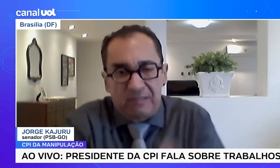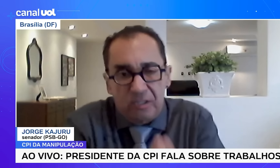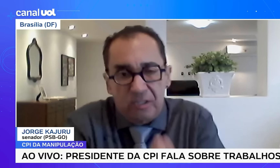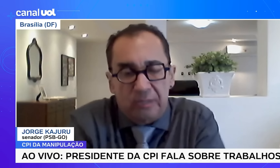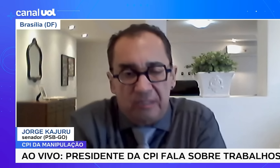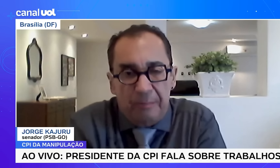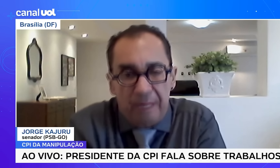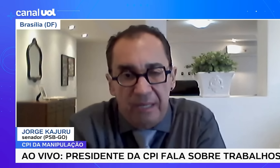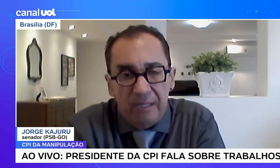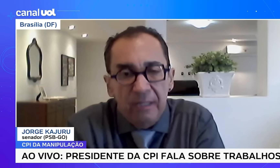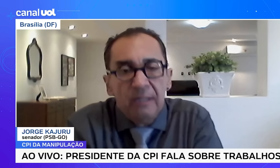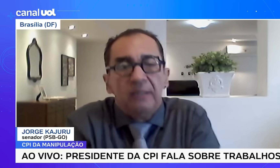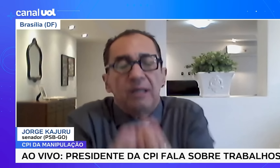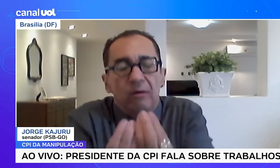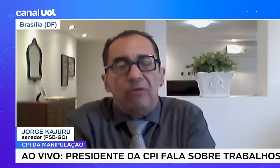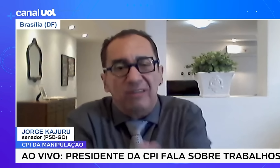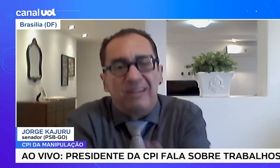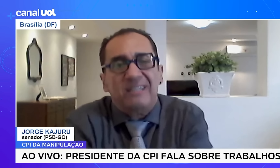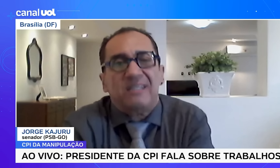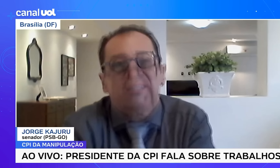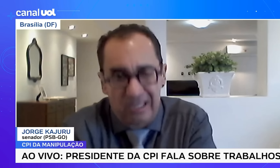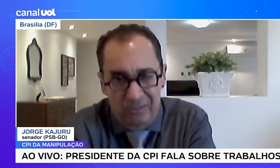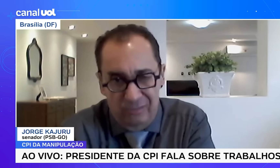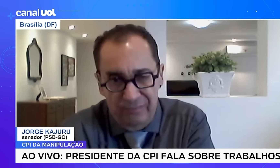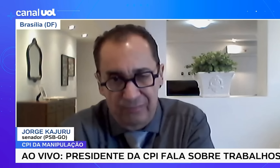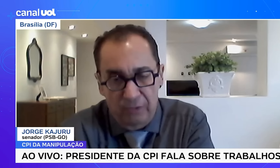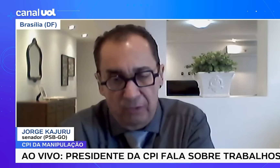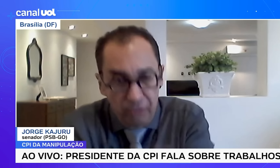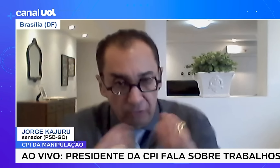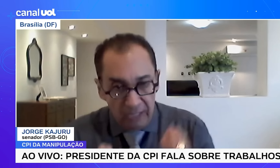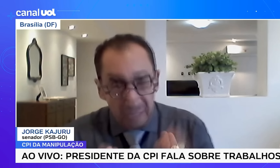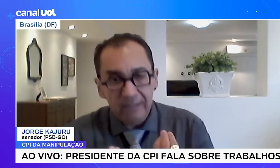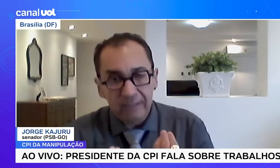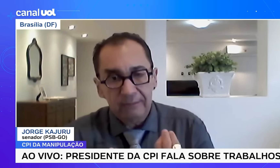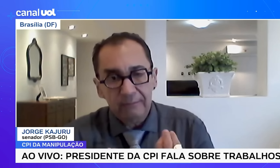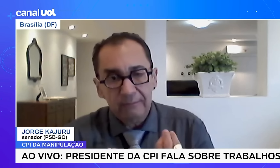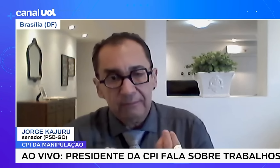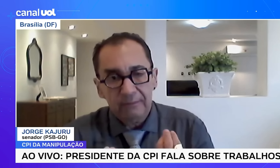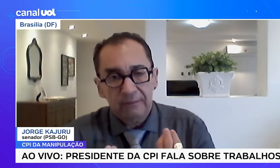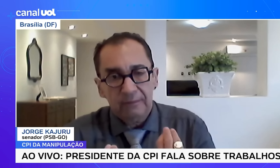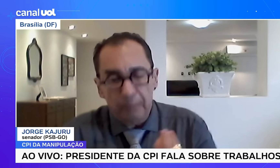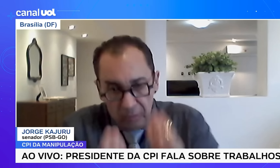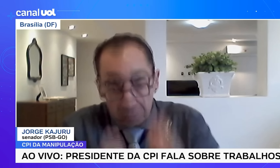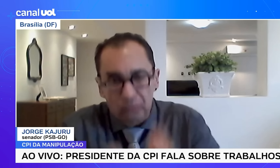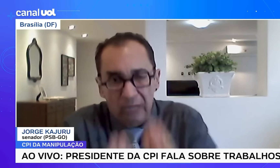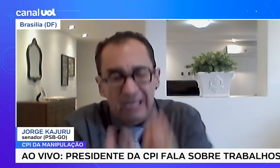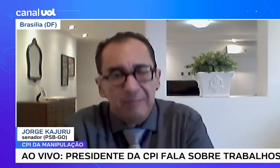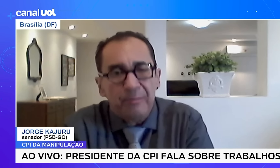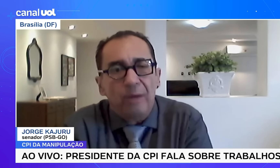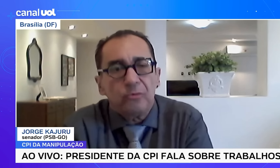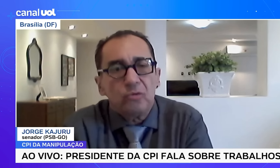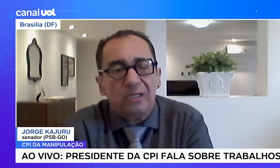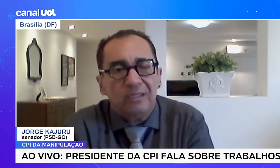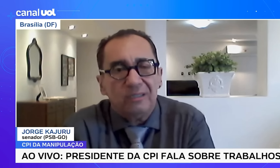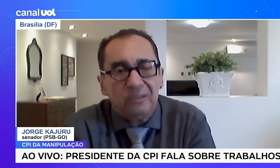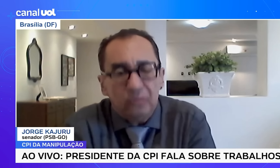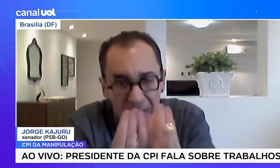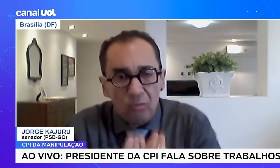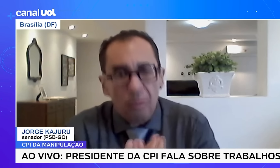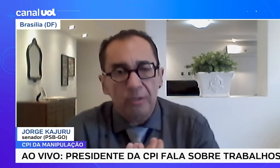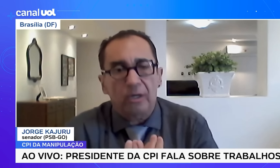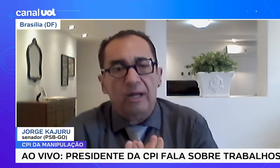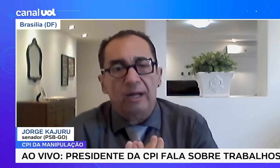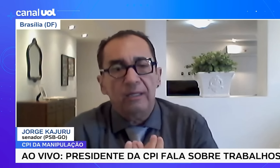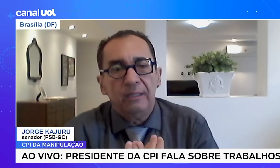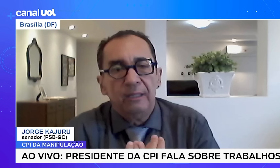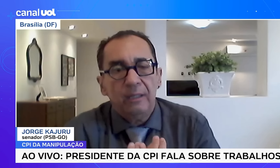e presidente de uma CPI não vou levar isso a sério eu vou ignorar eu pergunto a ele próprio Juca eu